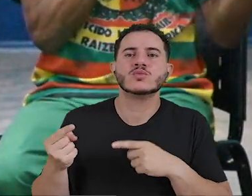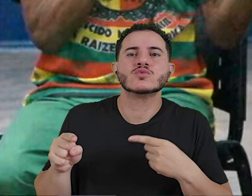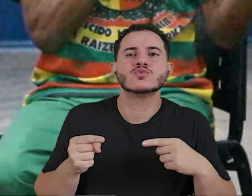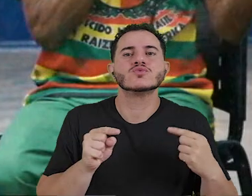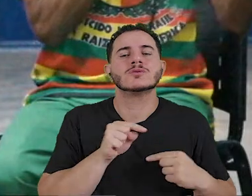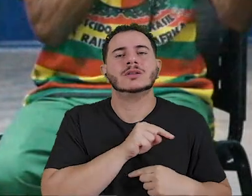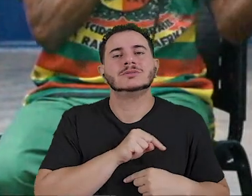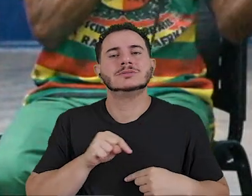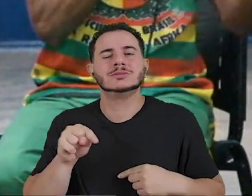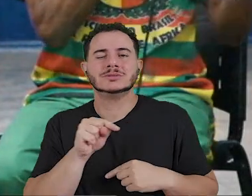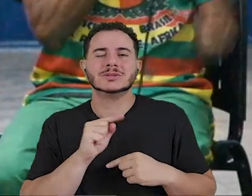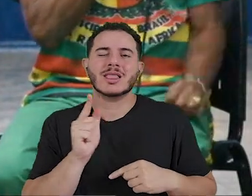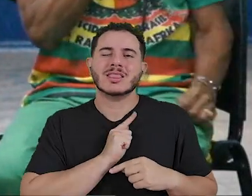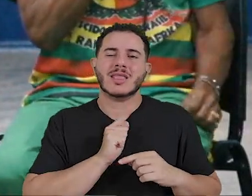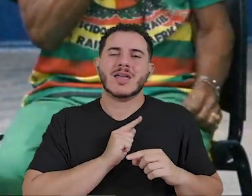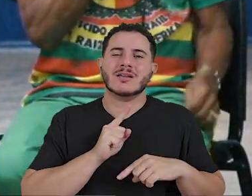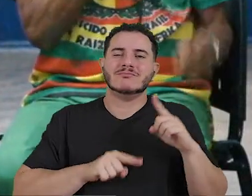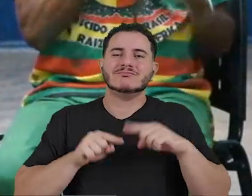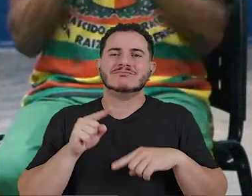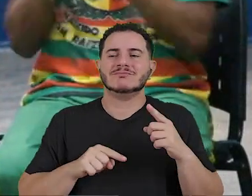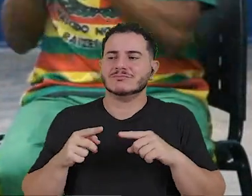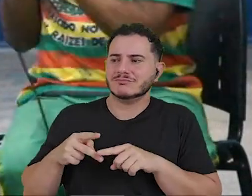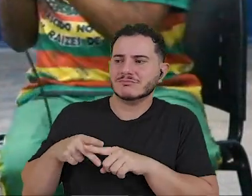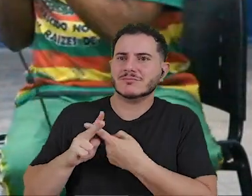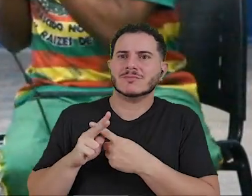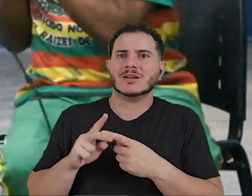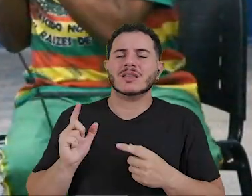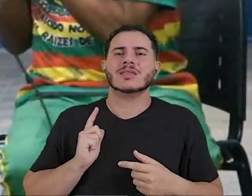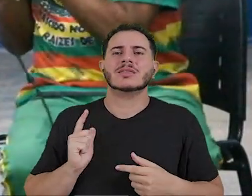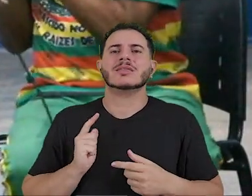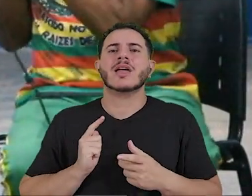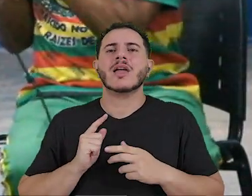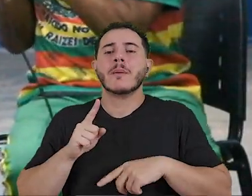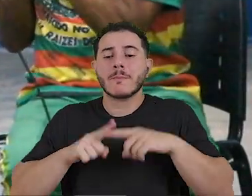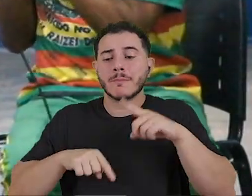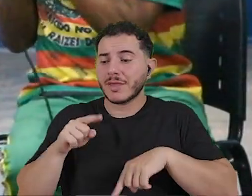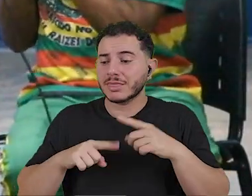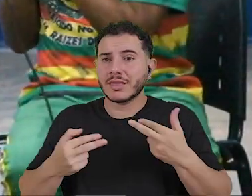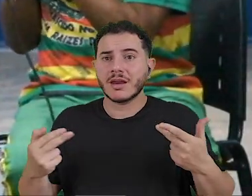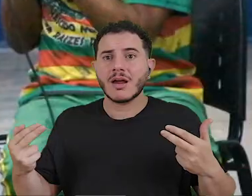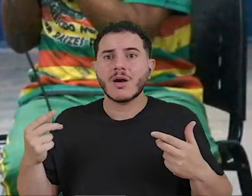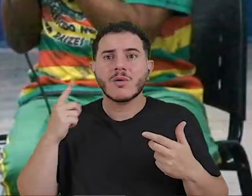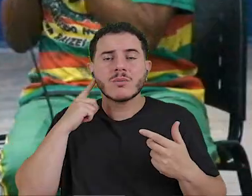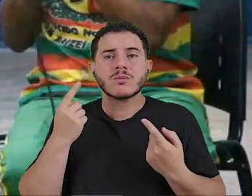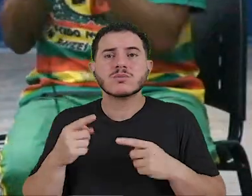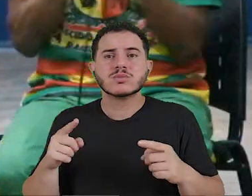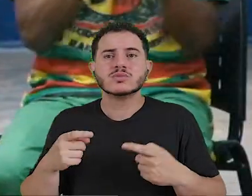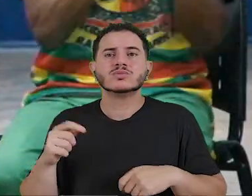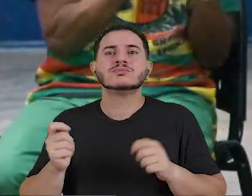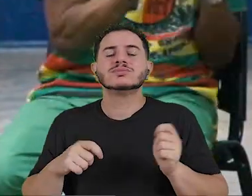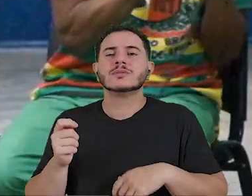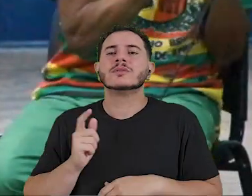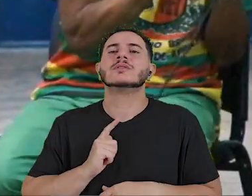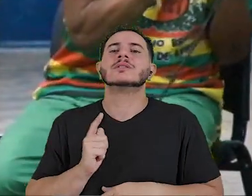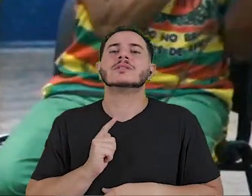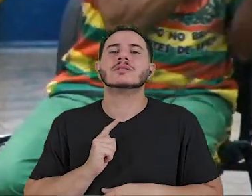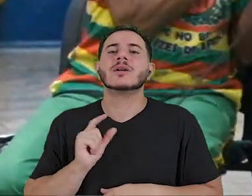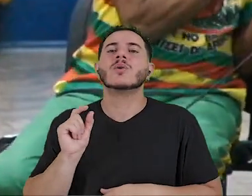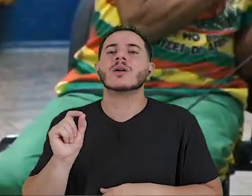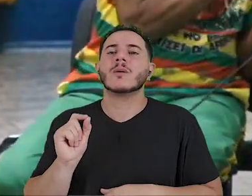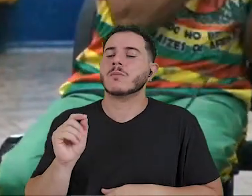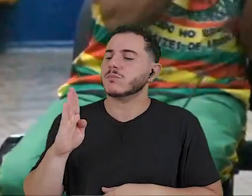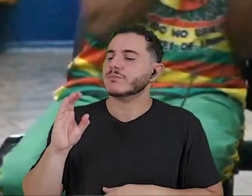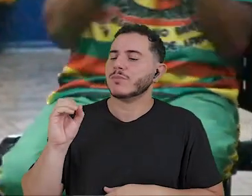Martelo e o Bach de parada. Instrumento de maracatu, na realidade, só existia 3. O